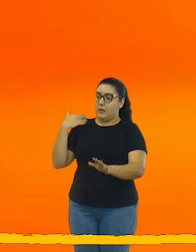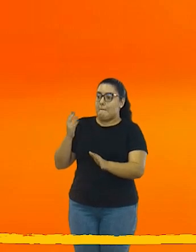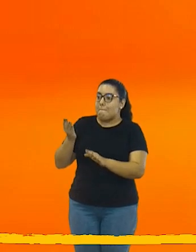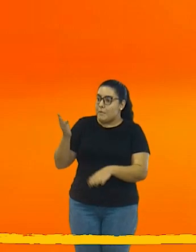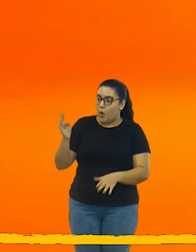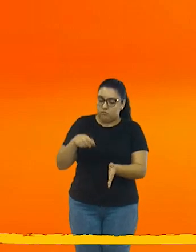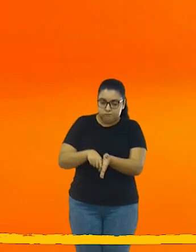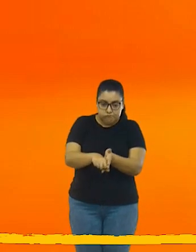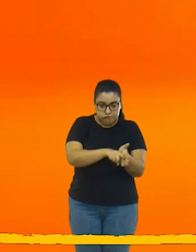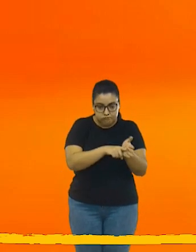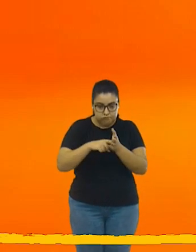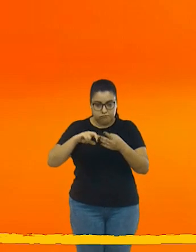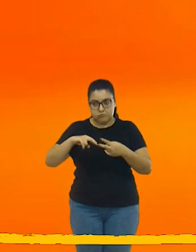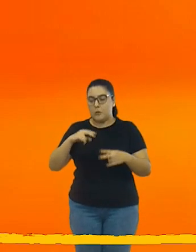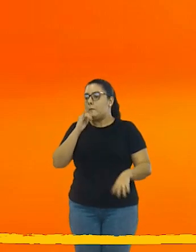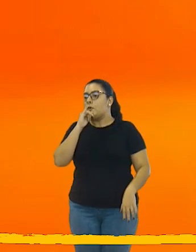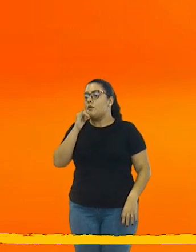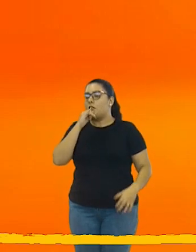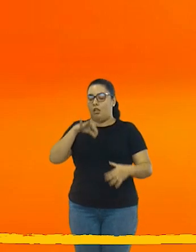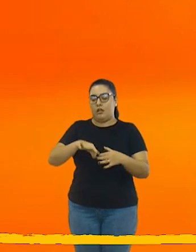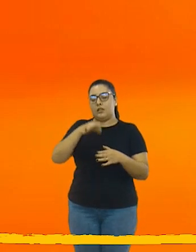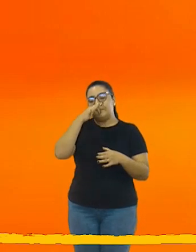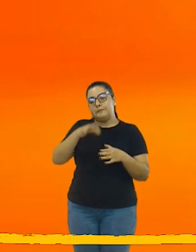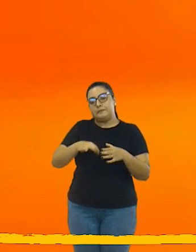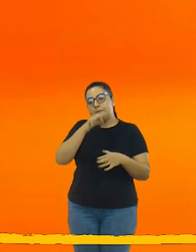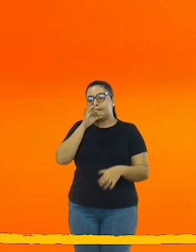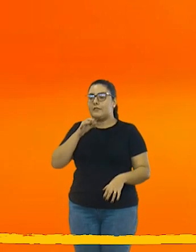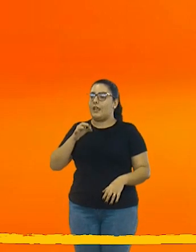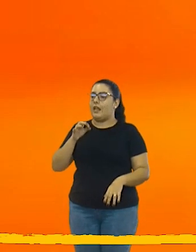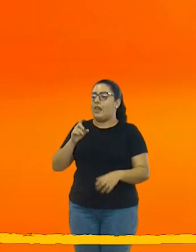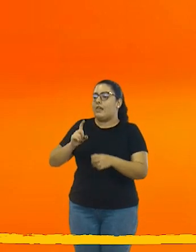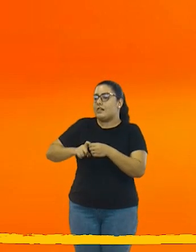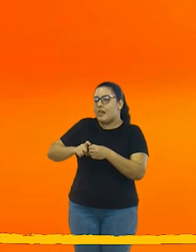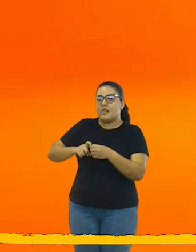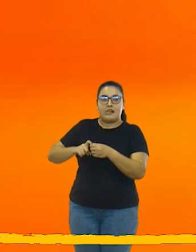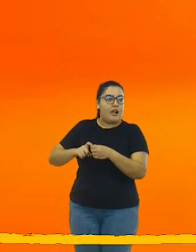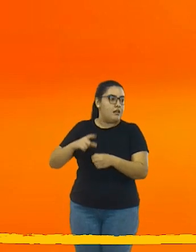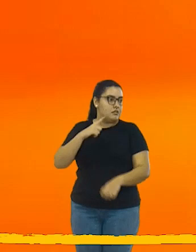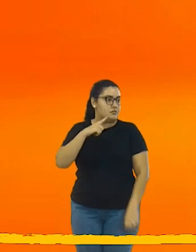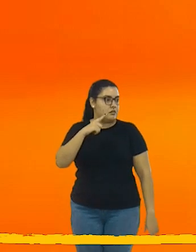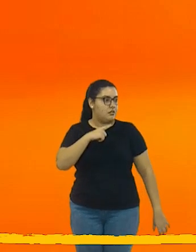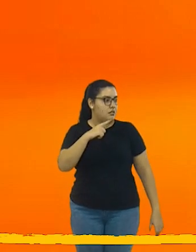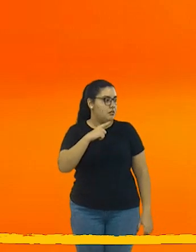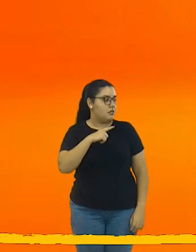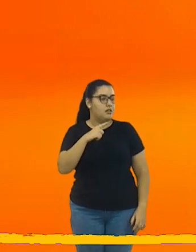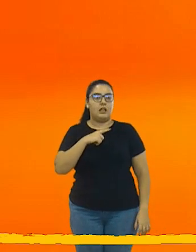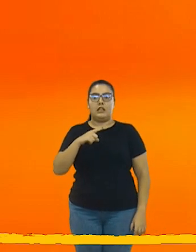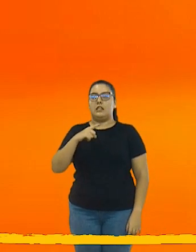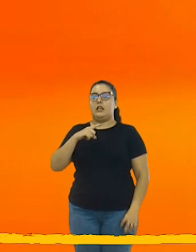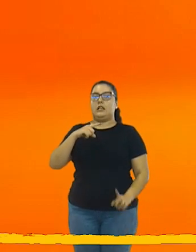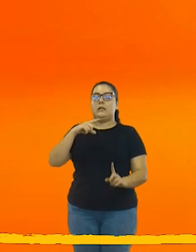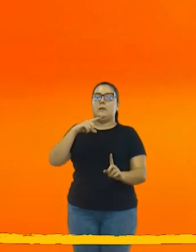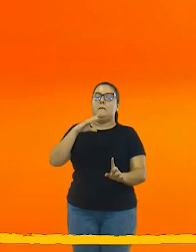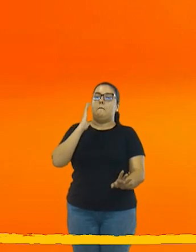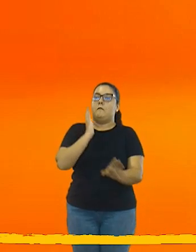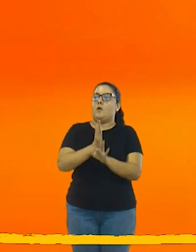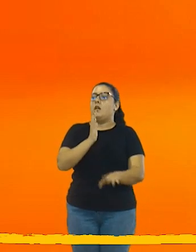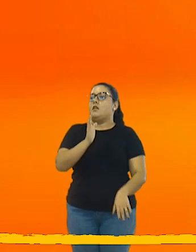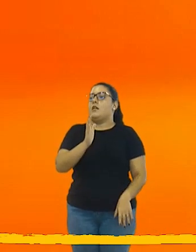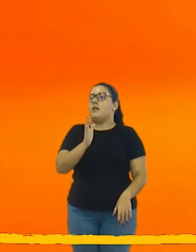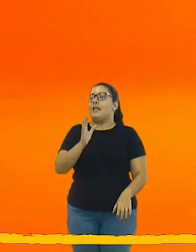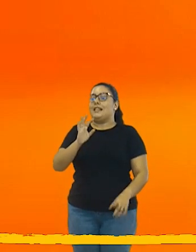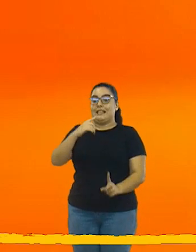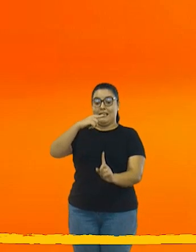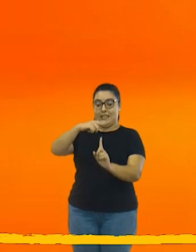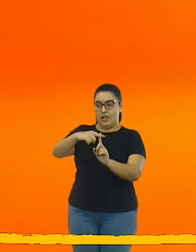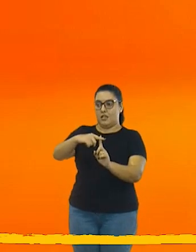modificado. Quando você come aquele cheetozinho com Nescau, tem um Tzinho amarelo naquele pacote de xilito, é porque é um alimento